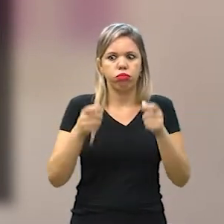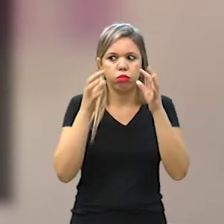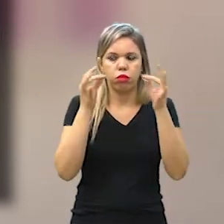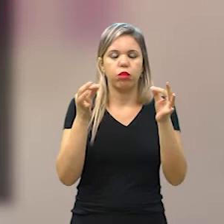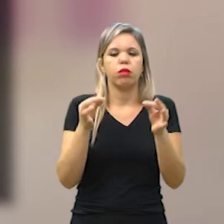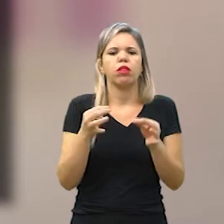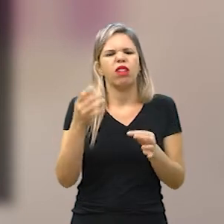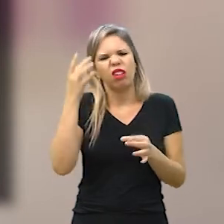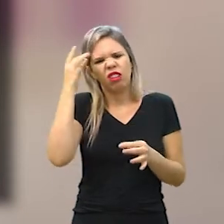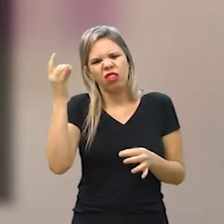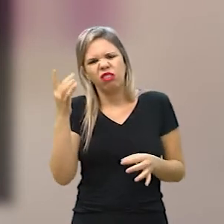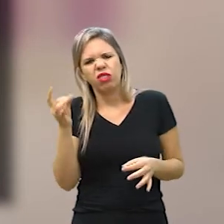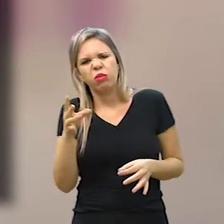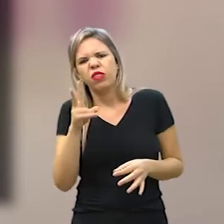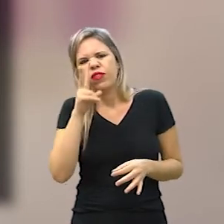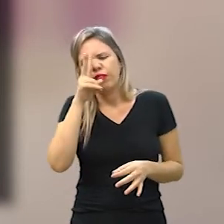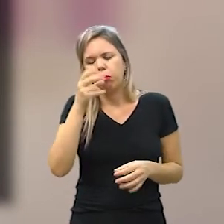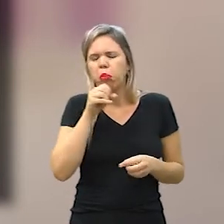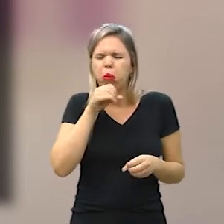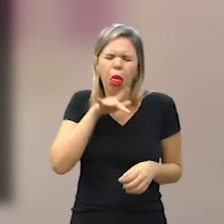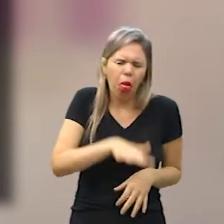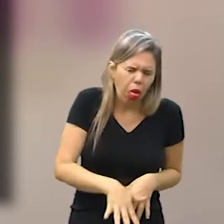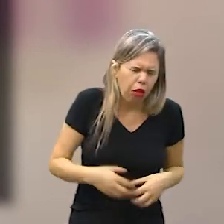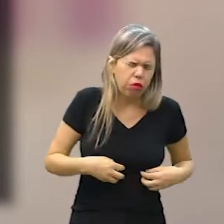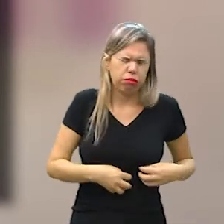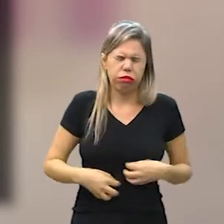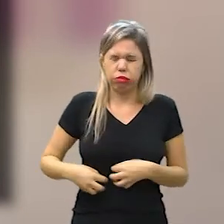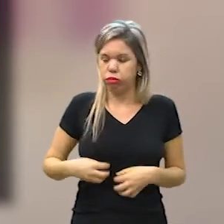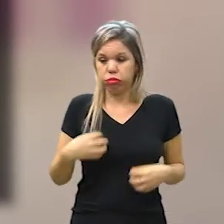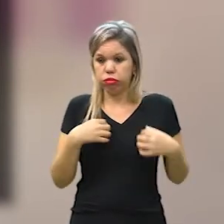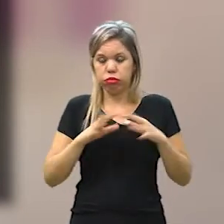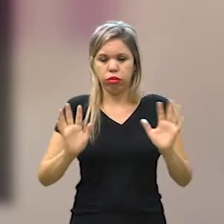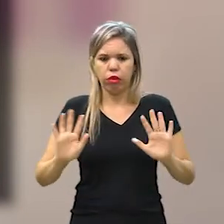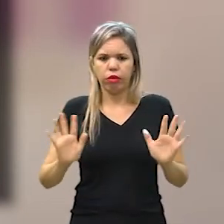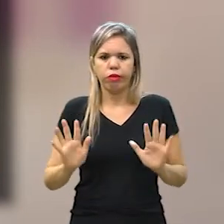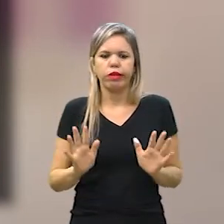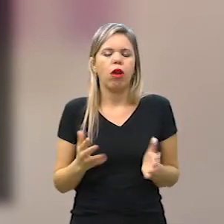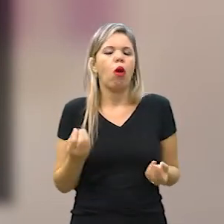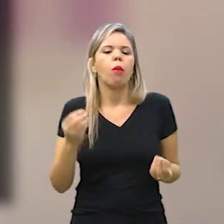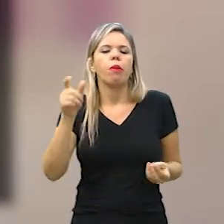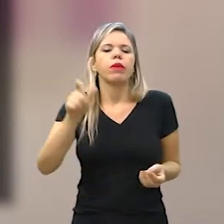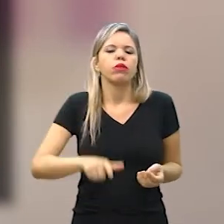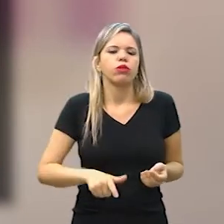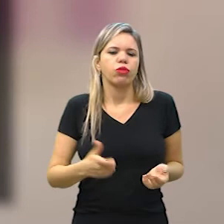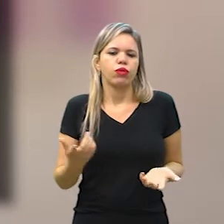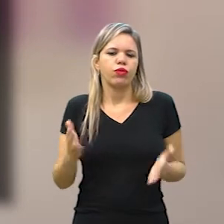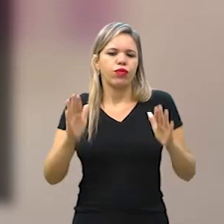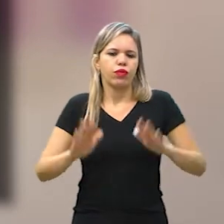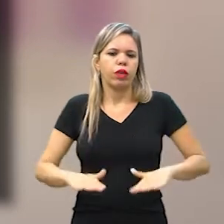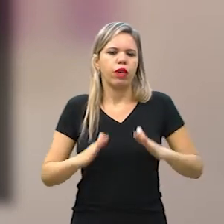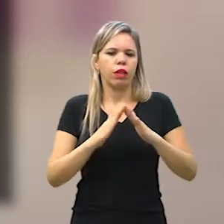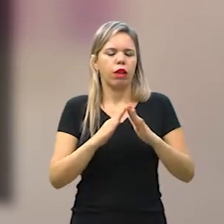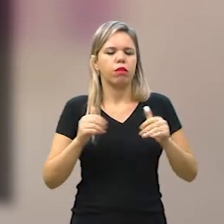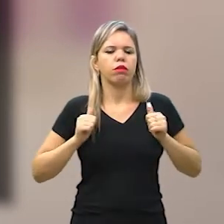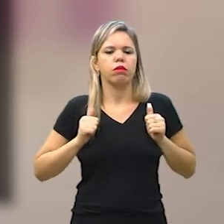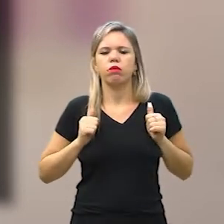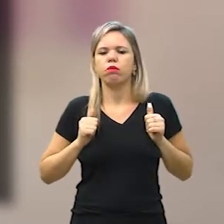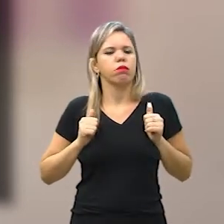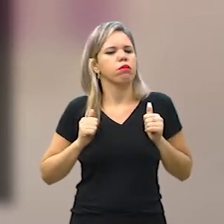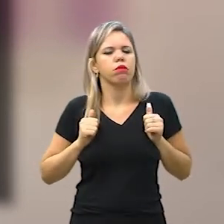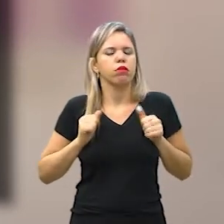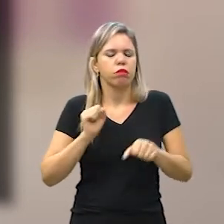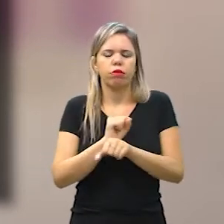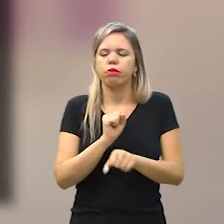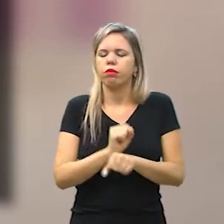tá? Então, assim, é uma dor de cabeça intensa, vômito intenso, mal-estar intenso, que não tem como a pessoa ficar em casa, o indivíduo ficar